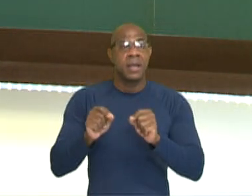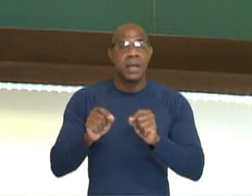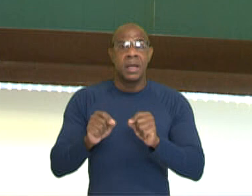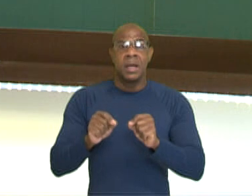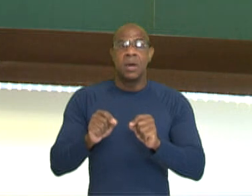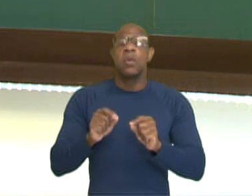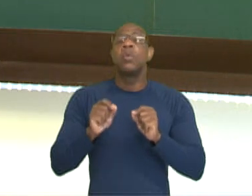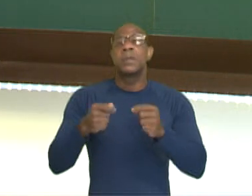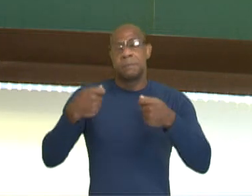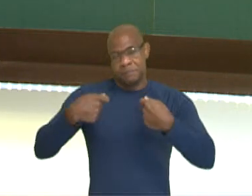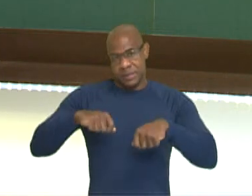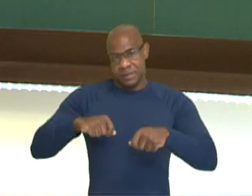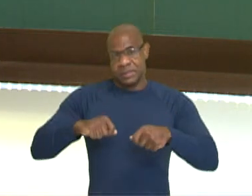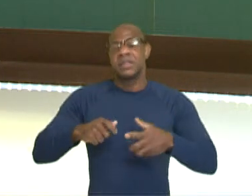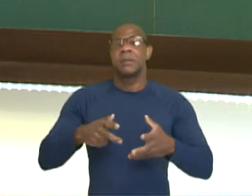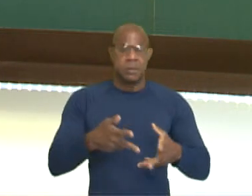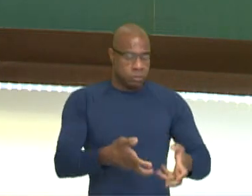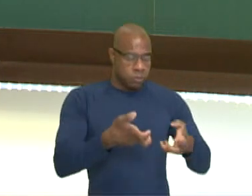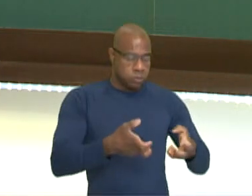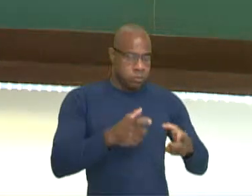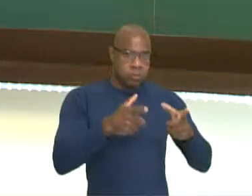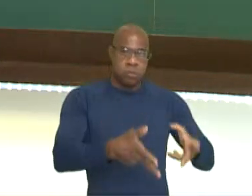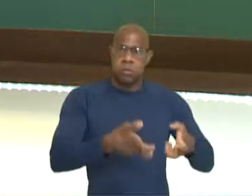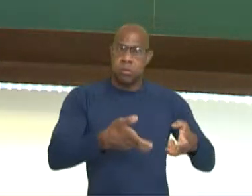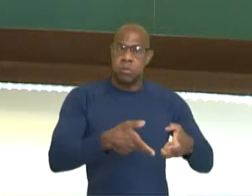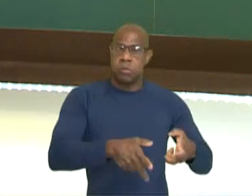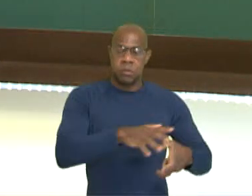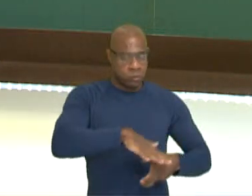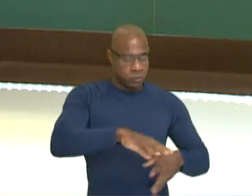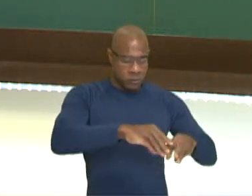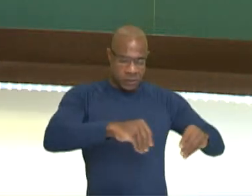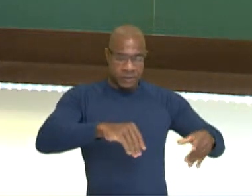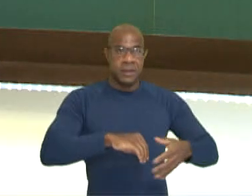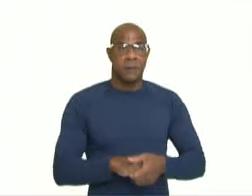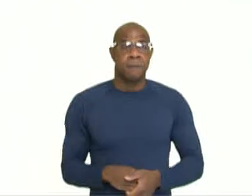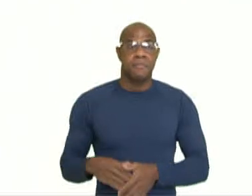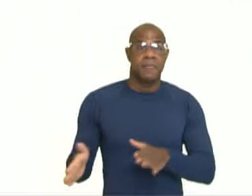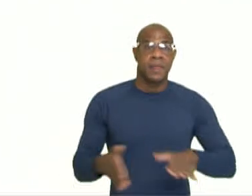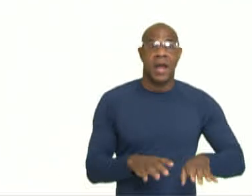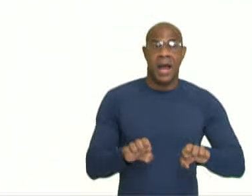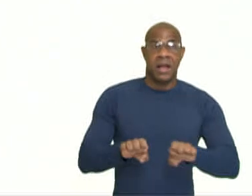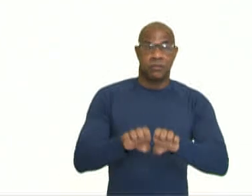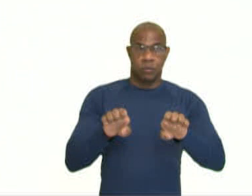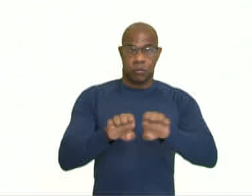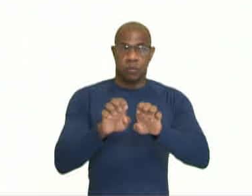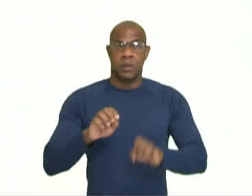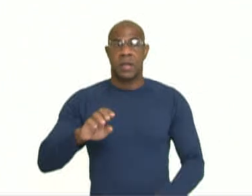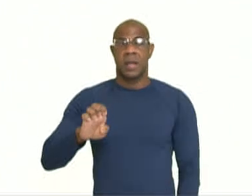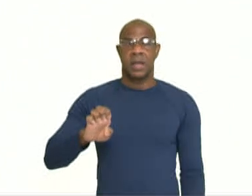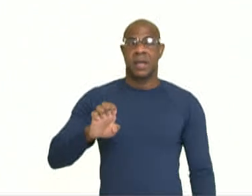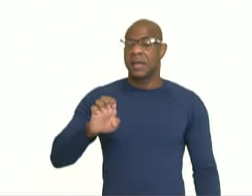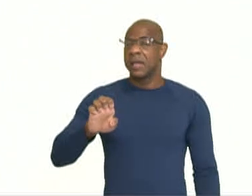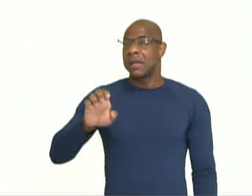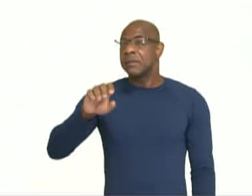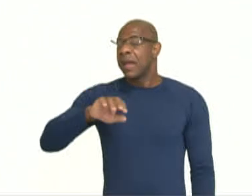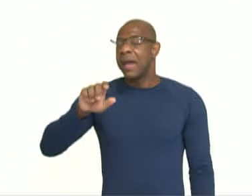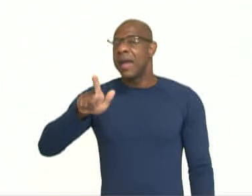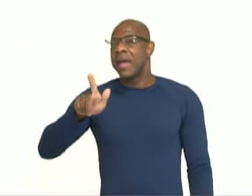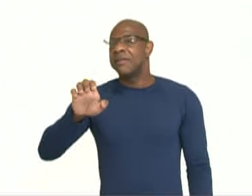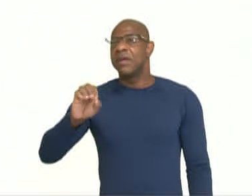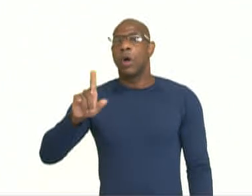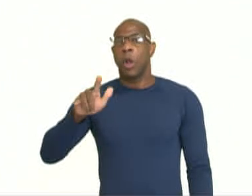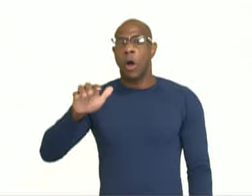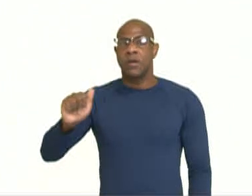recursos necessários que podem ser retirados naquele momento. A estrutura geológica, agora identificada aqui, deve